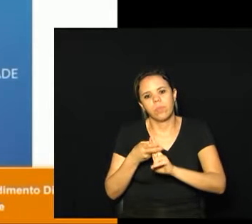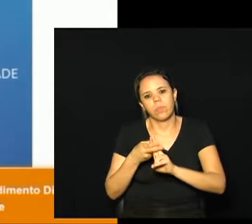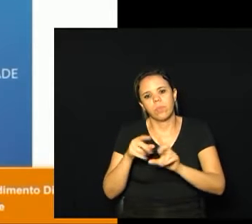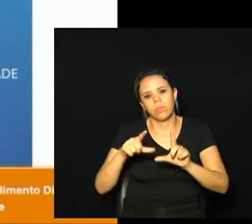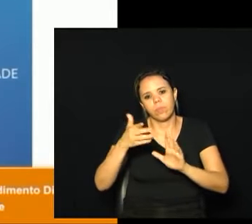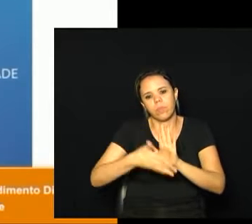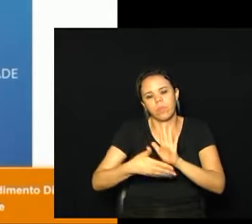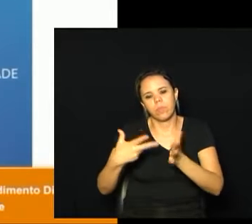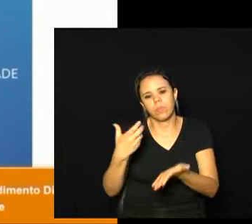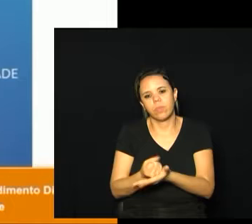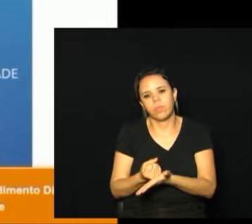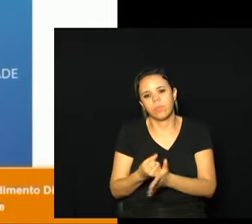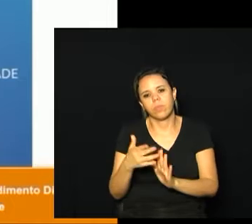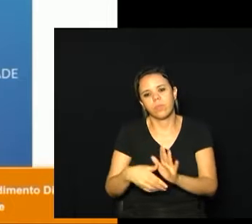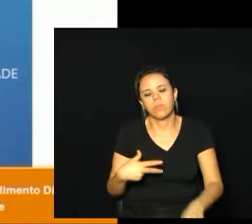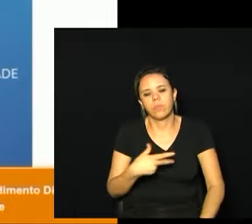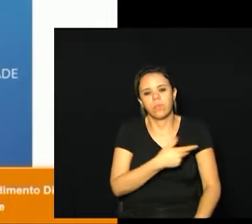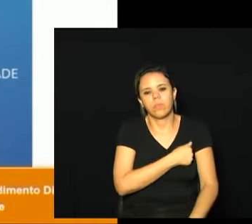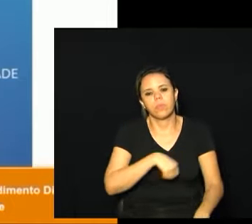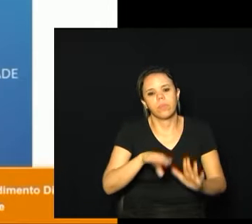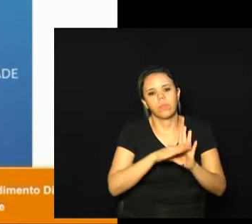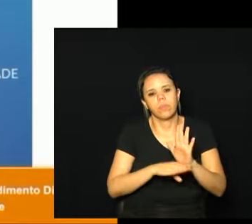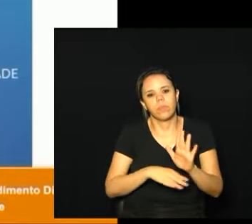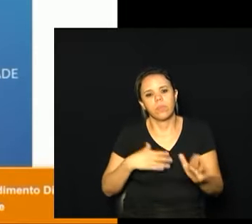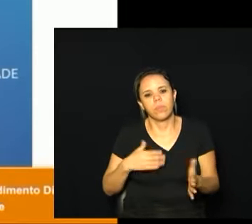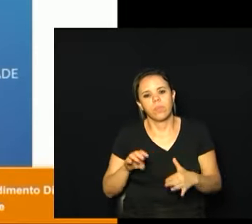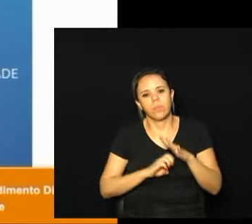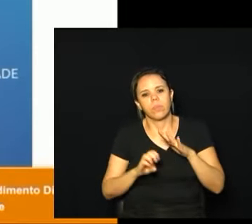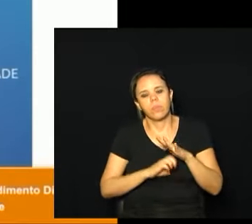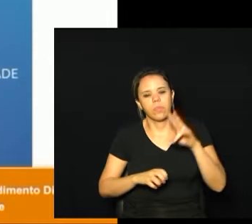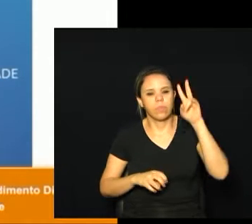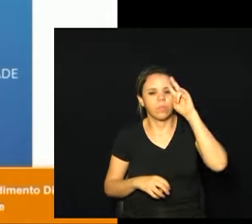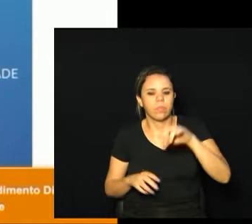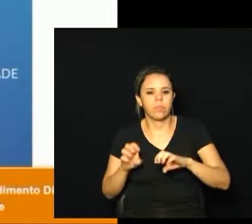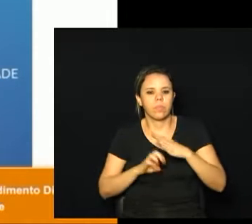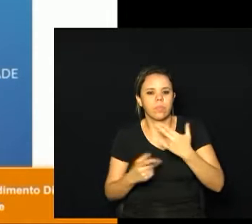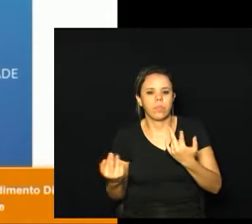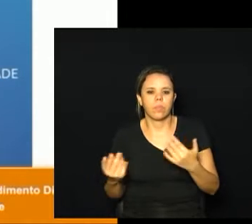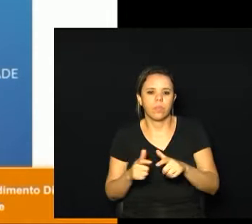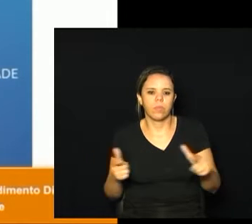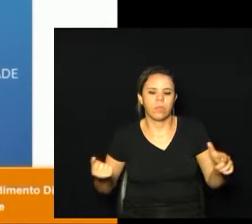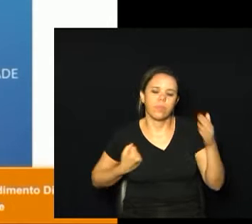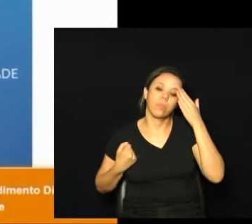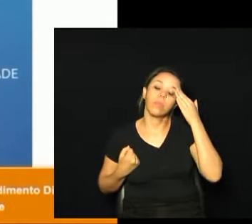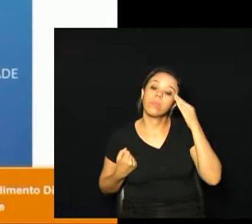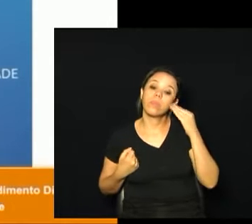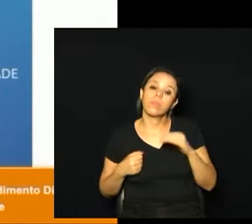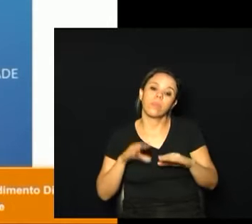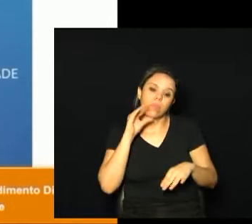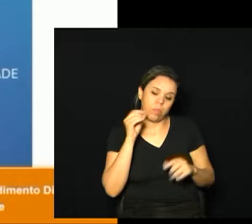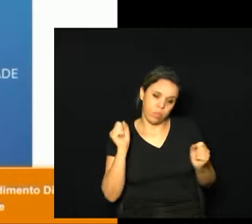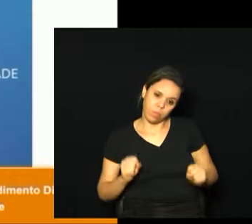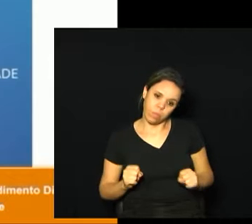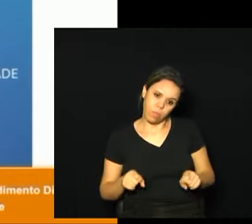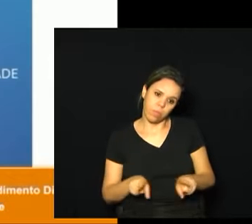seu certificado digital. Tem o programa Vacina nas Empresas. A gente lembra que empresas com um grande número de colaboradores